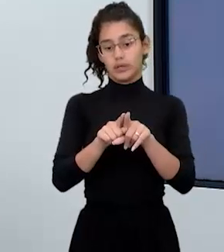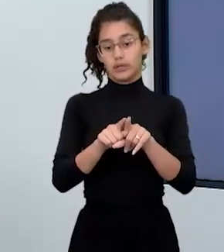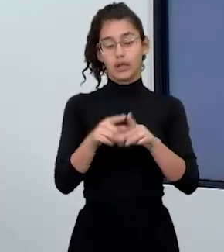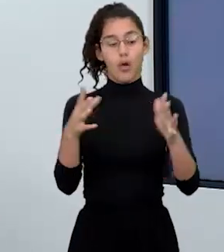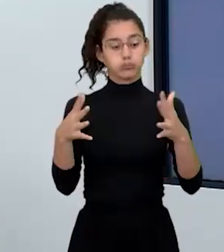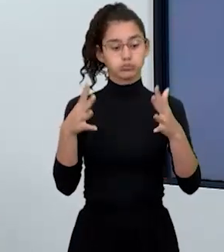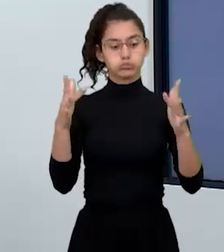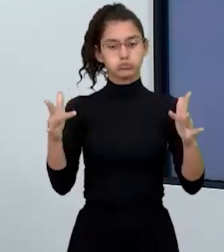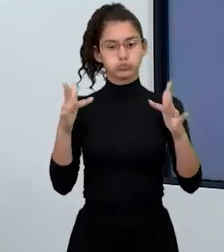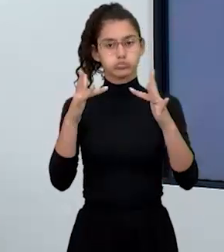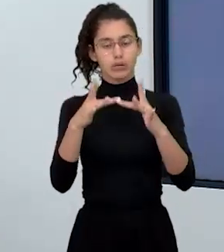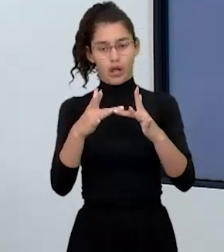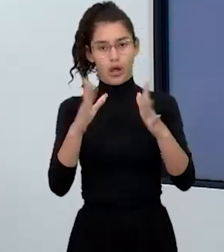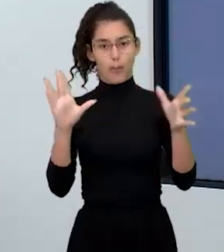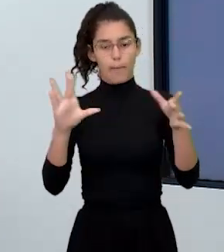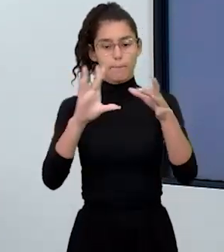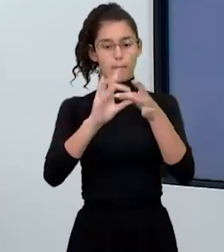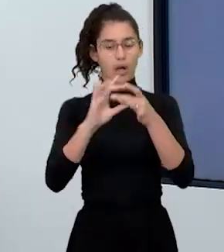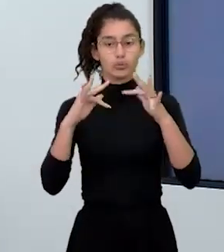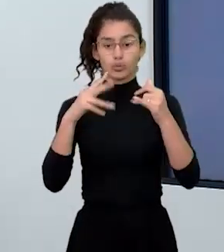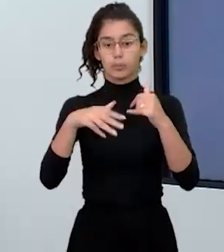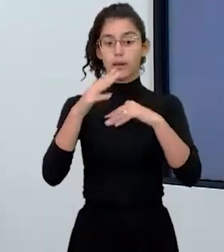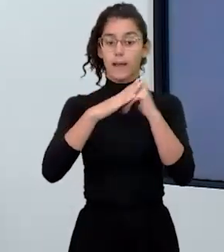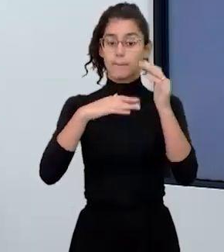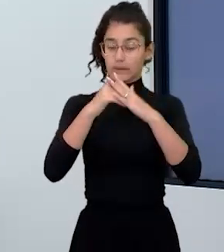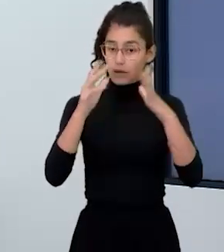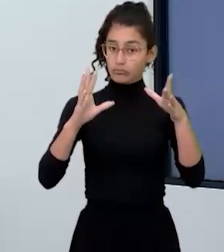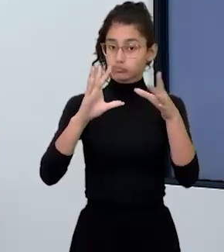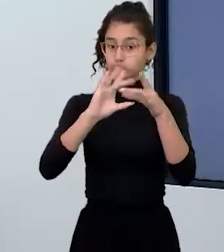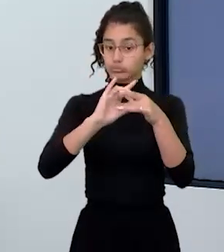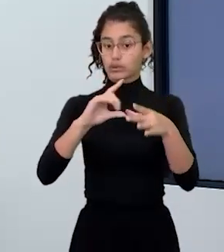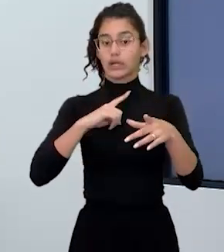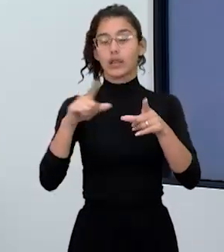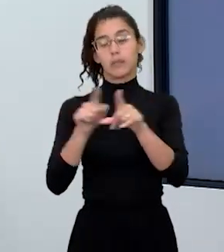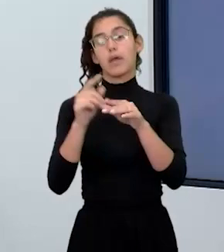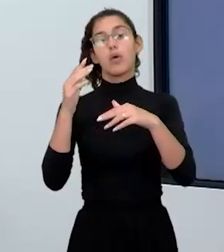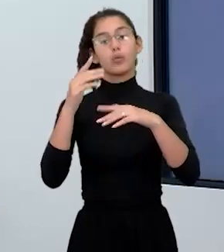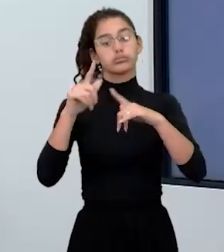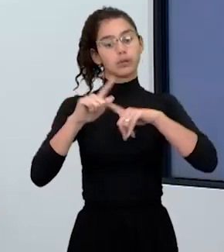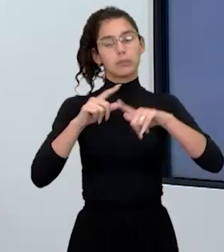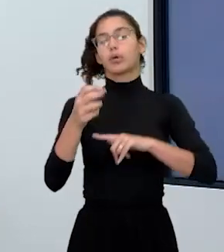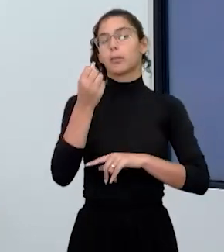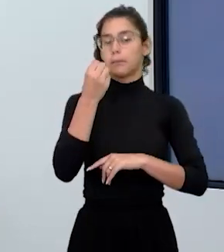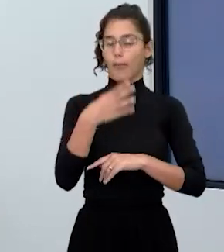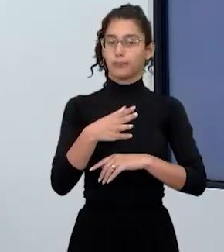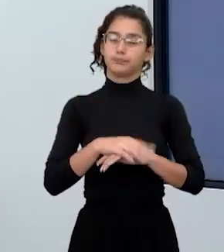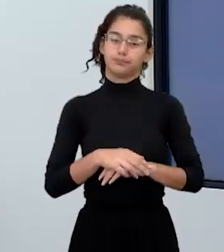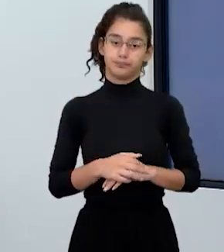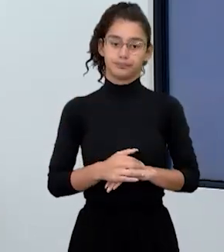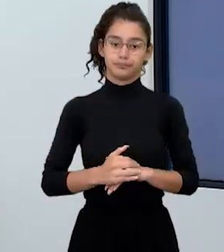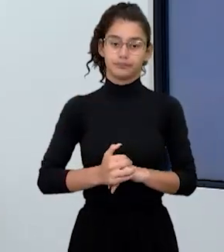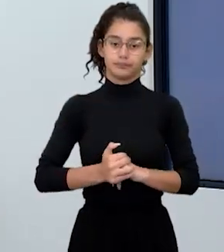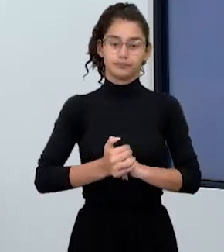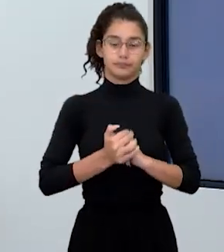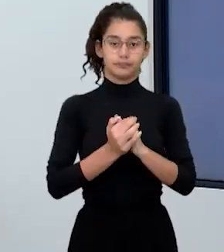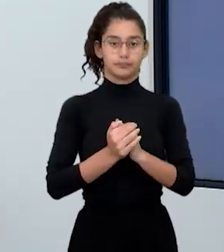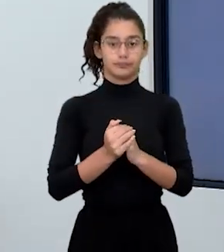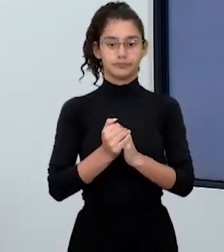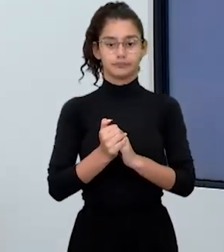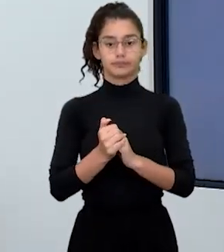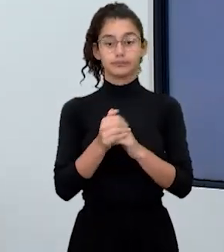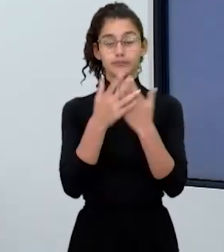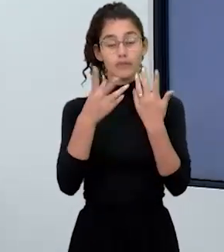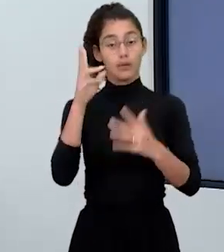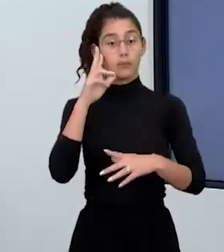para que essas habilidades se juntem e tenham aí um trabalho bem legal, bem positivo para vocês, tá?